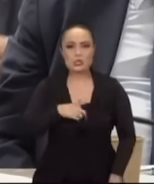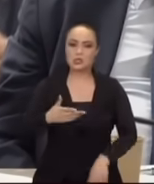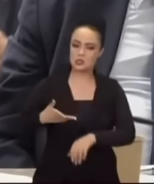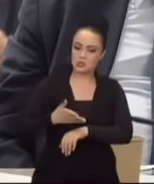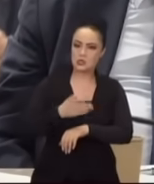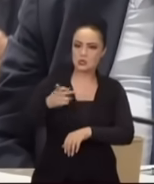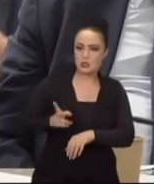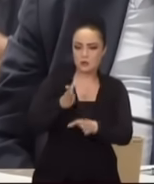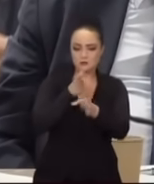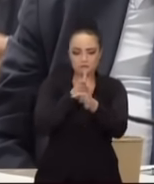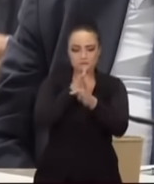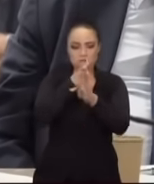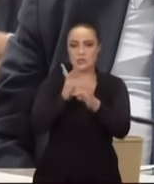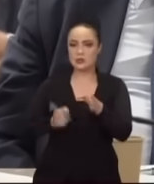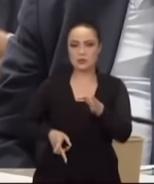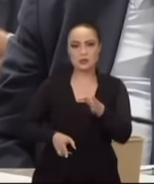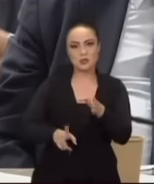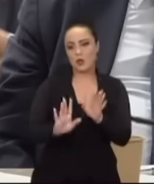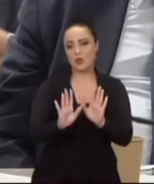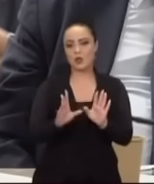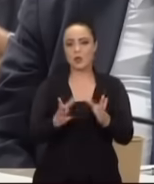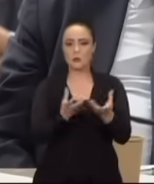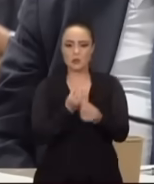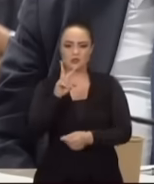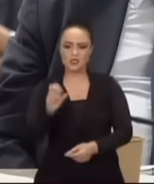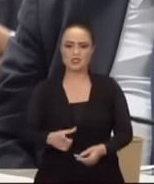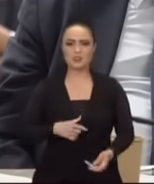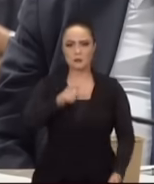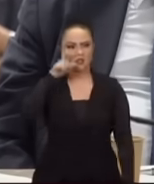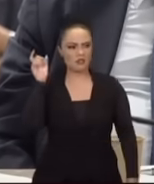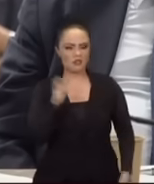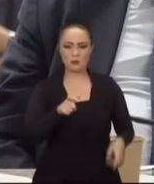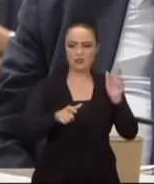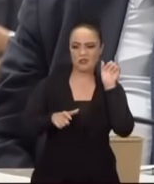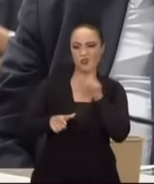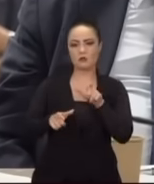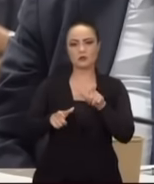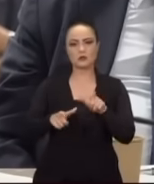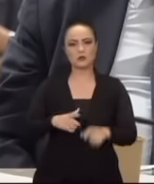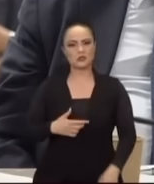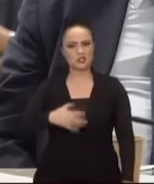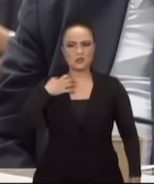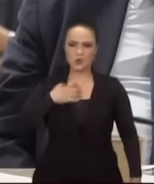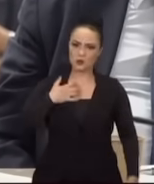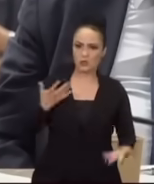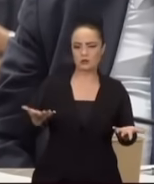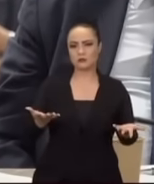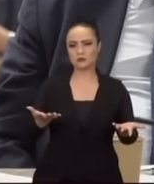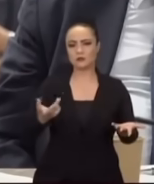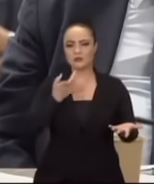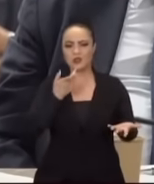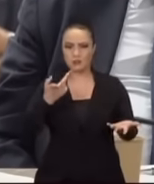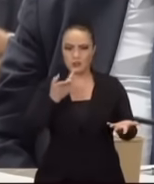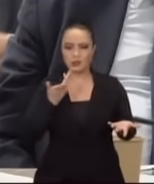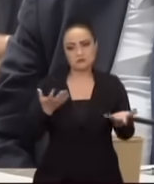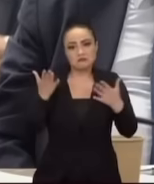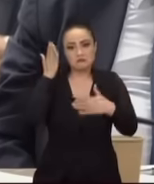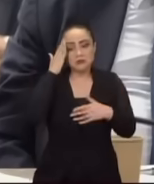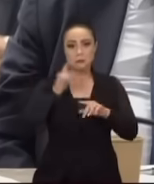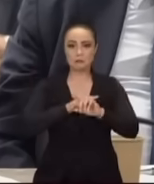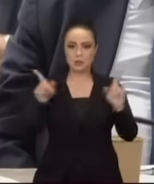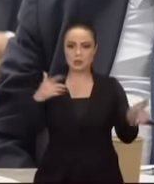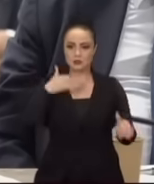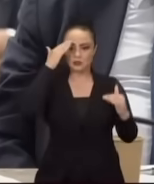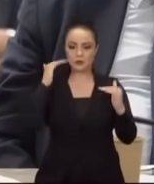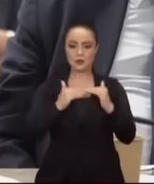4 linhas o tempo todo. Muitas vezes me revoltava, falava palavrão, me revoltava, tá? Falava o que devia falar, sei disso, mas, no meu